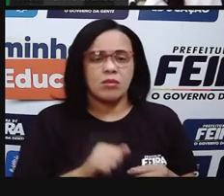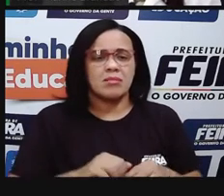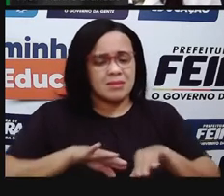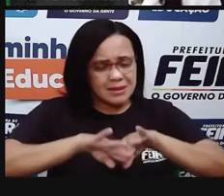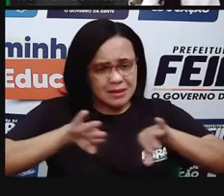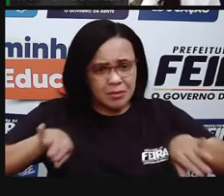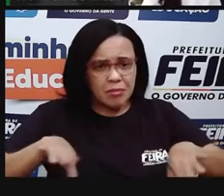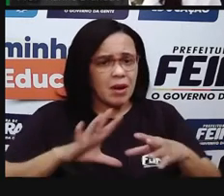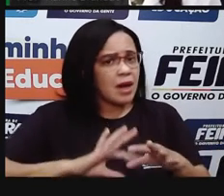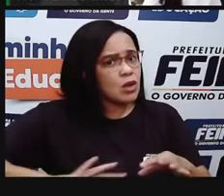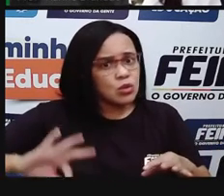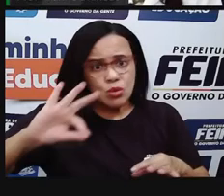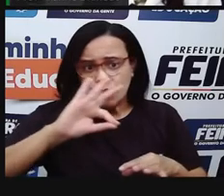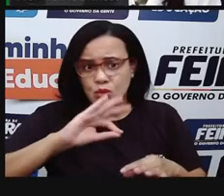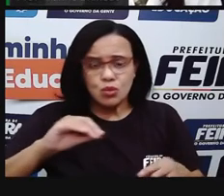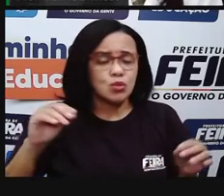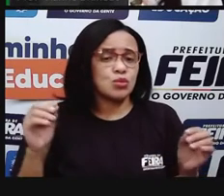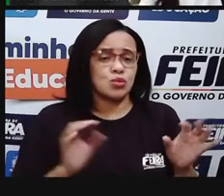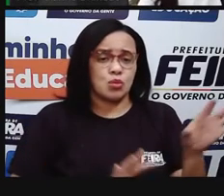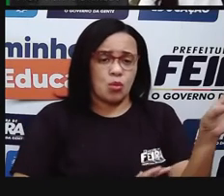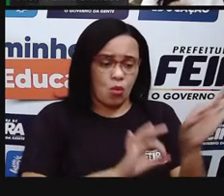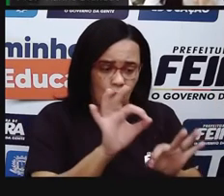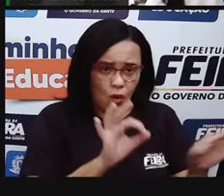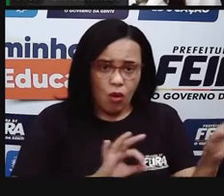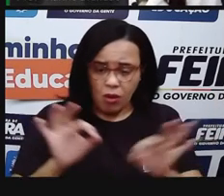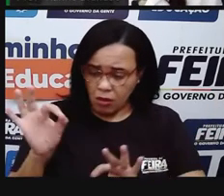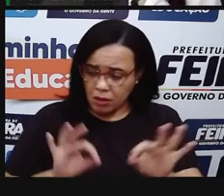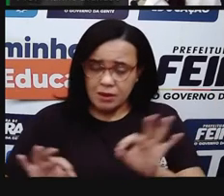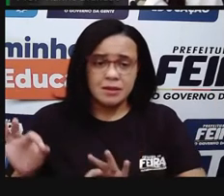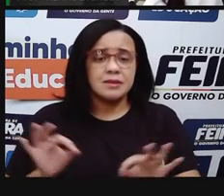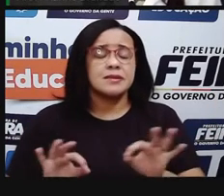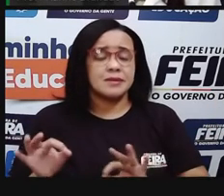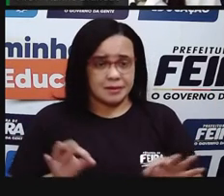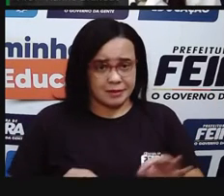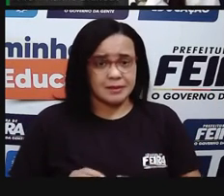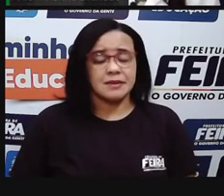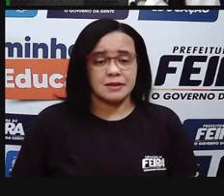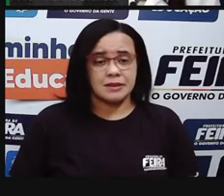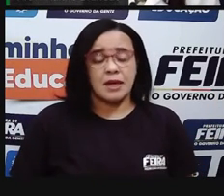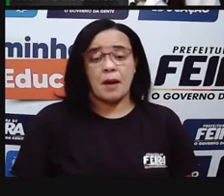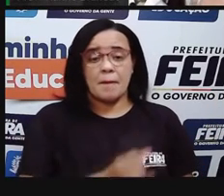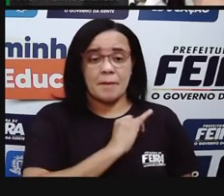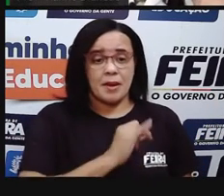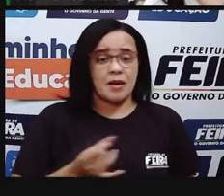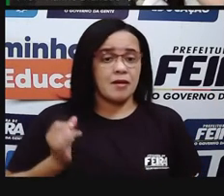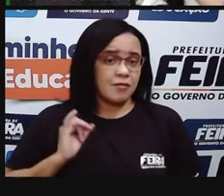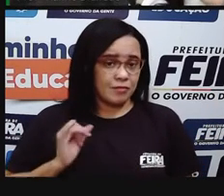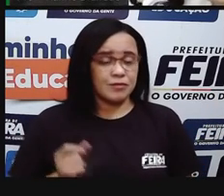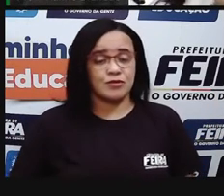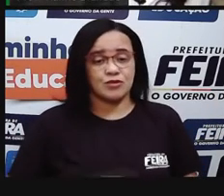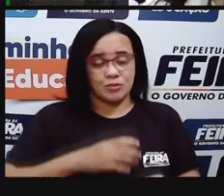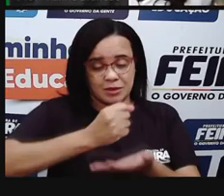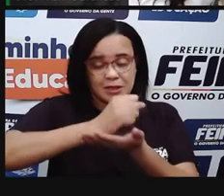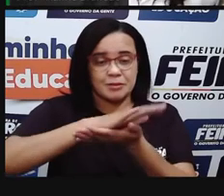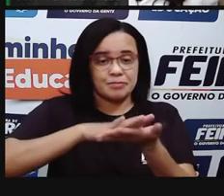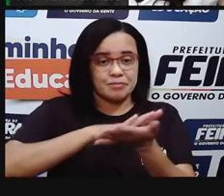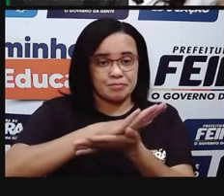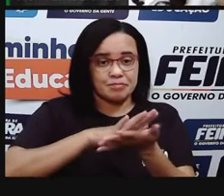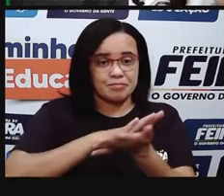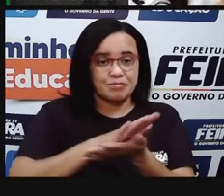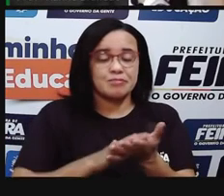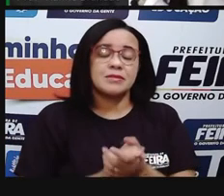objetos pessoais de higiene, então meu hidratante, o meu perfume, né, o meu sabão. Então, o que que a gente